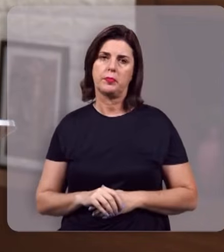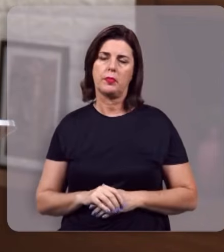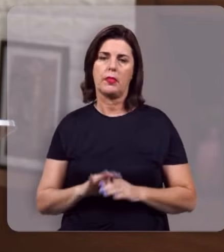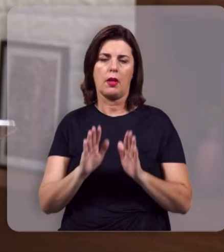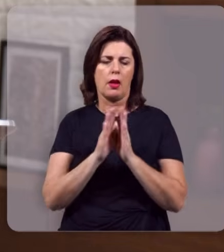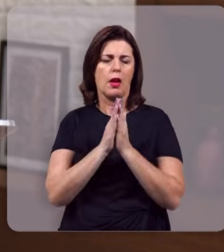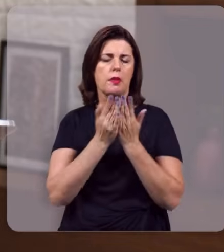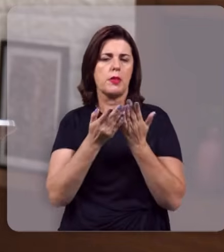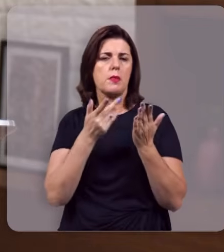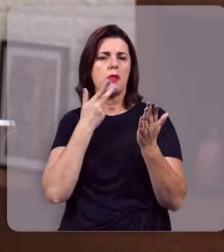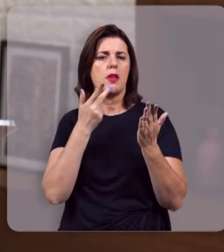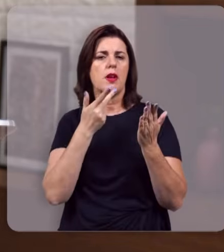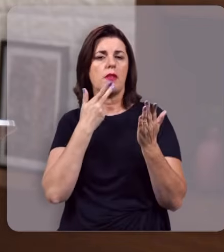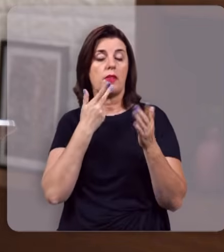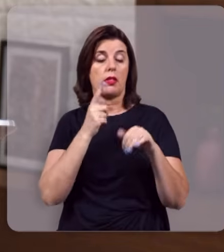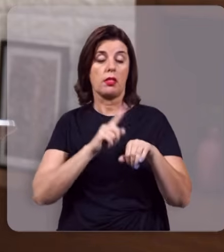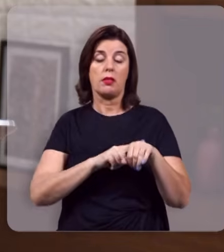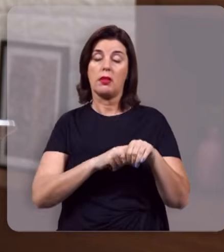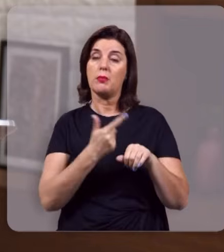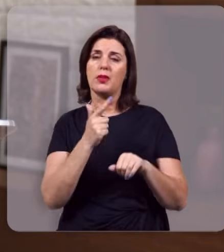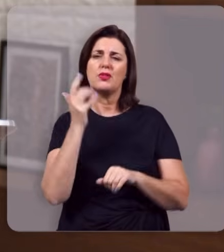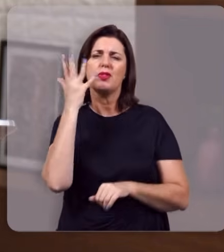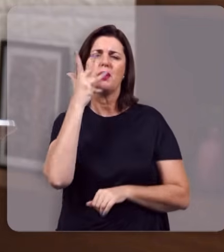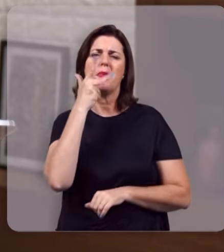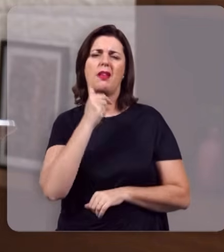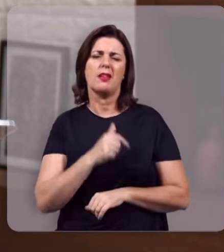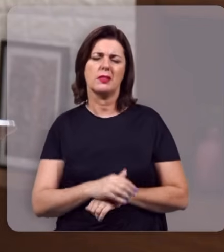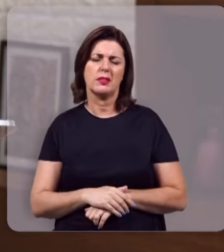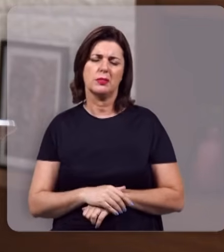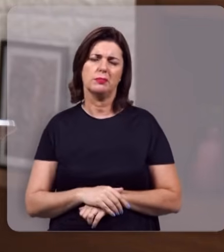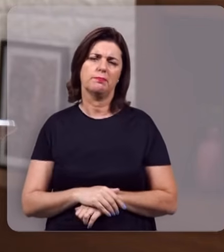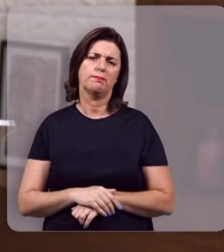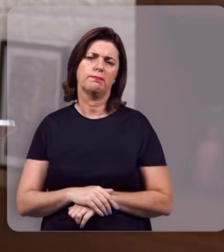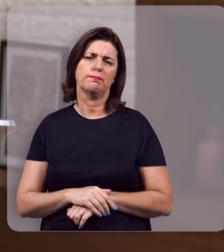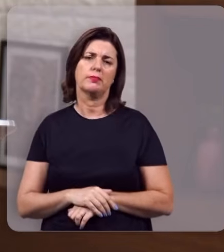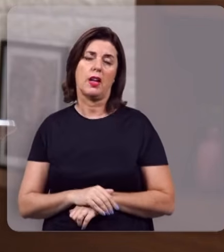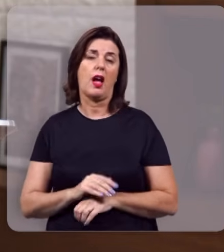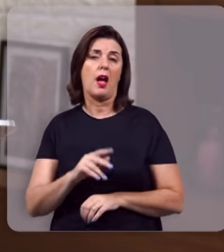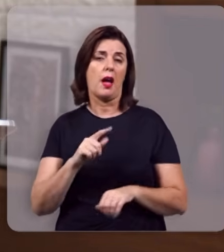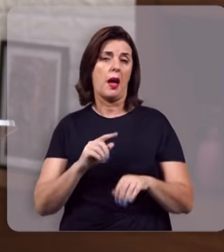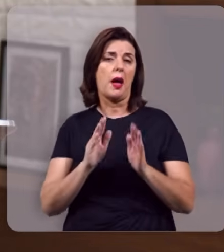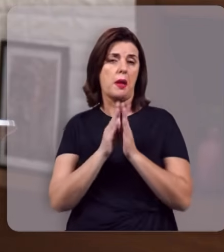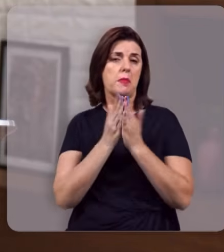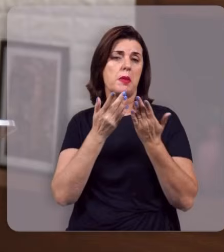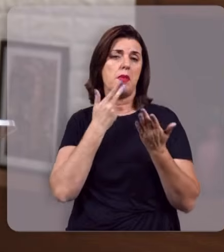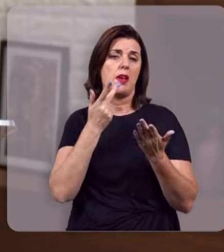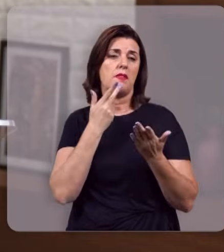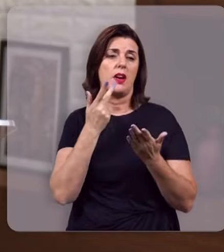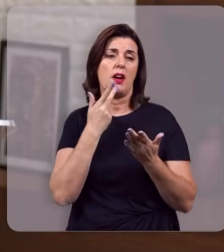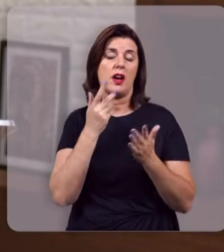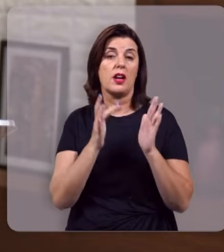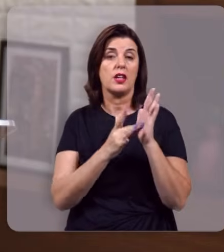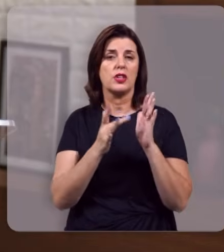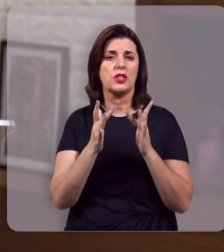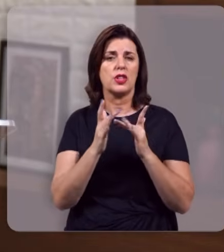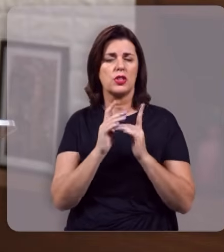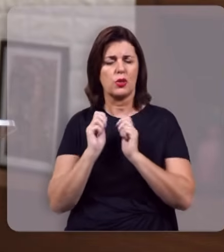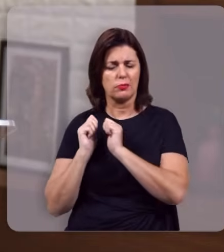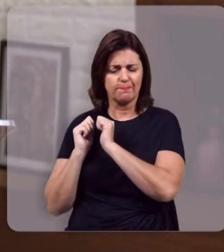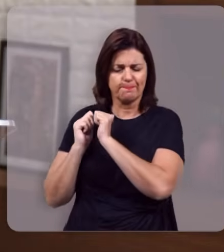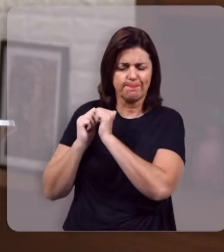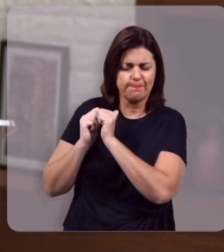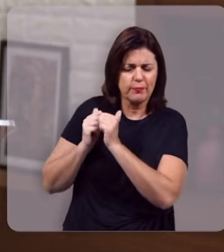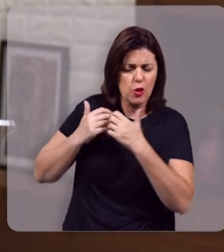A Bíblia diz que naquele momento não havia beleza nele. A Bíblia diz que ele foi carregando sobre o